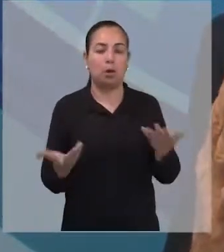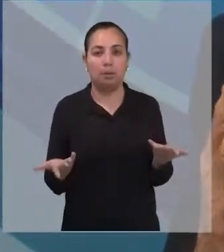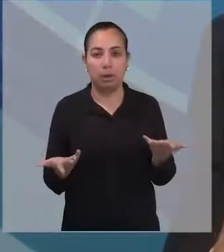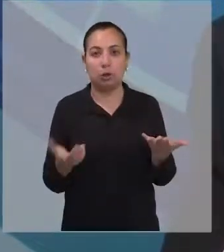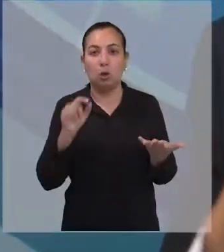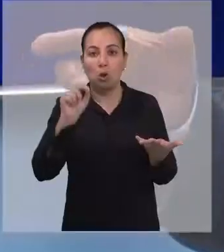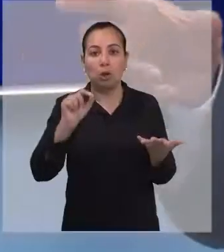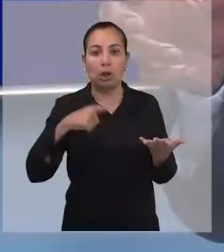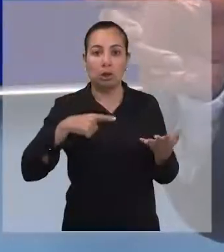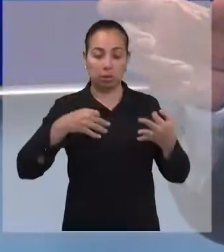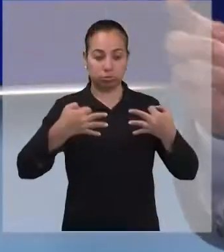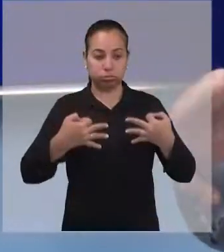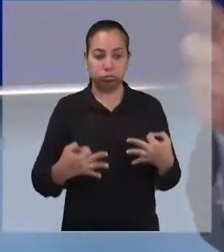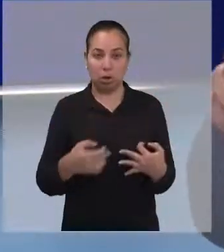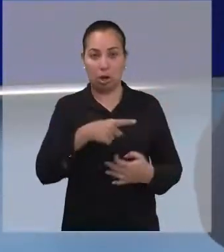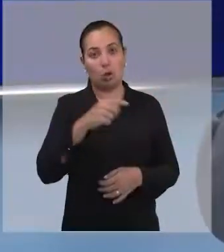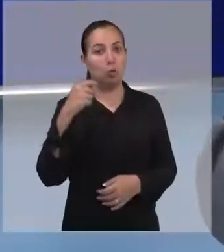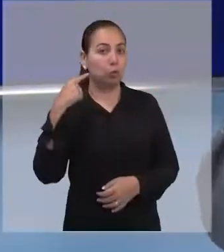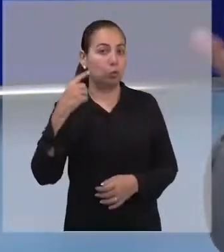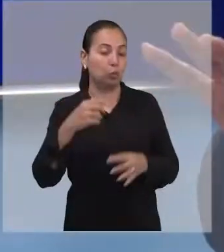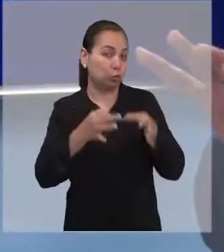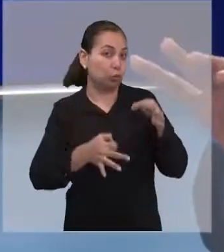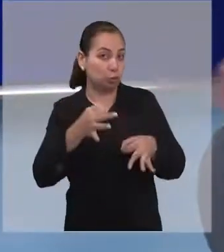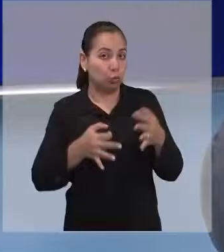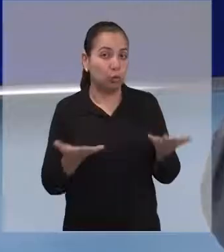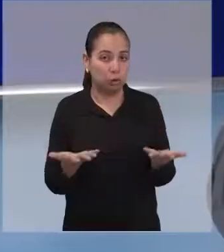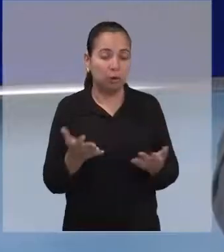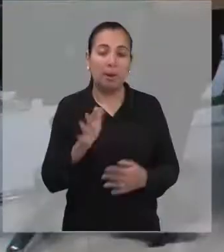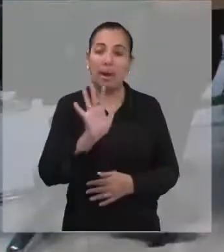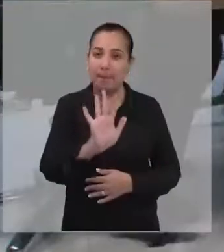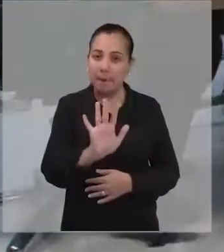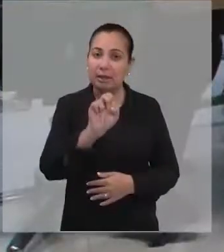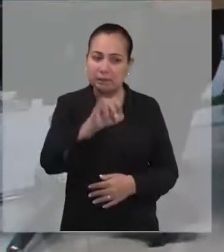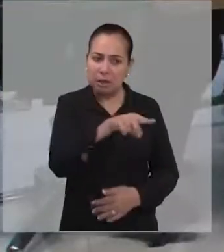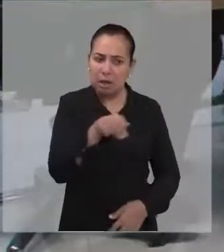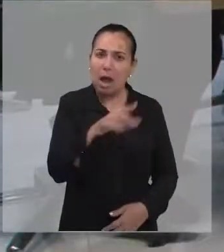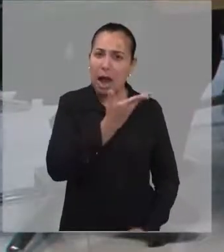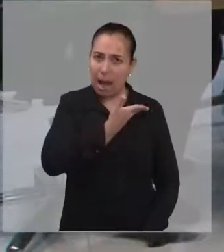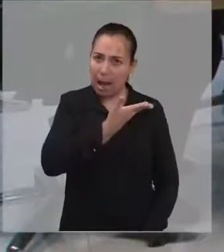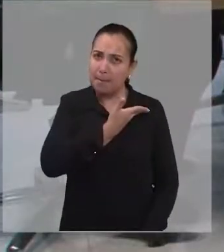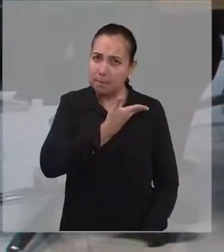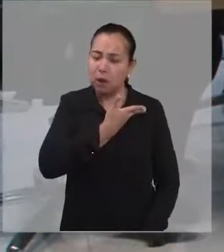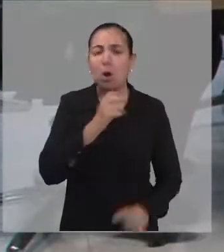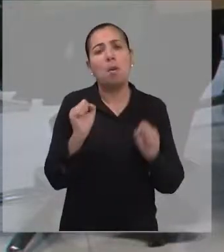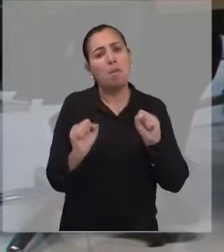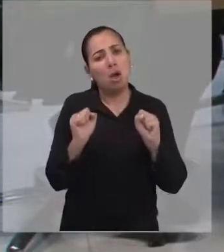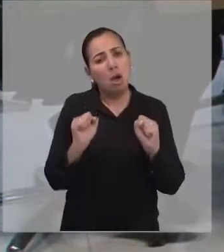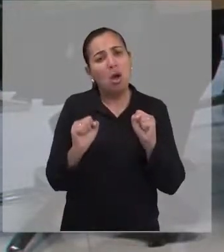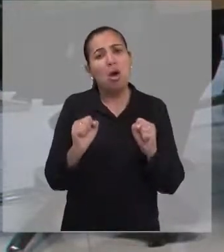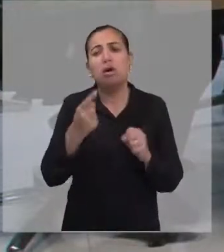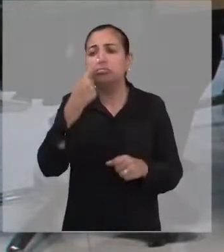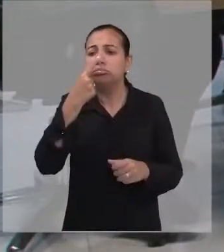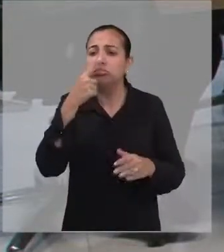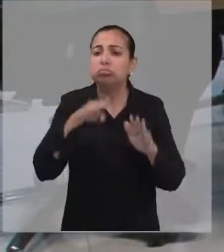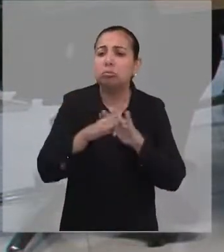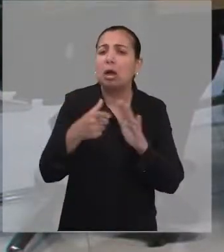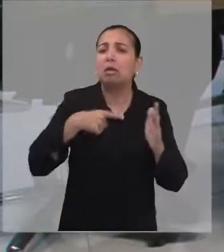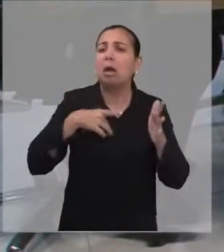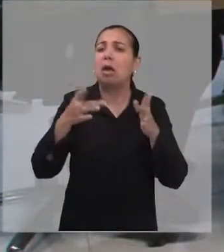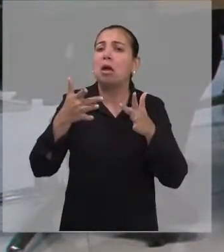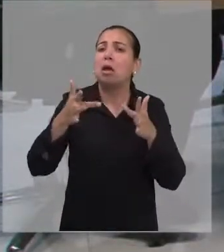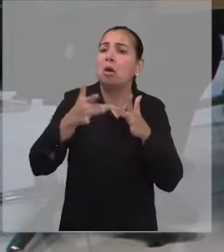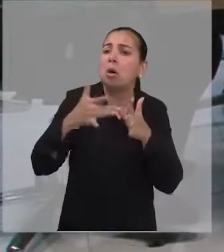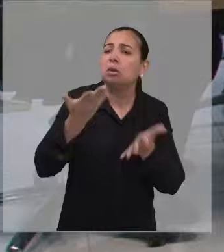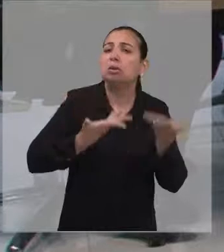juiz. E não chega a esse ponto. Deixa eu complementar. Se são amigos, podem conversar na intimidade. Se podem conversar na